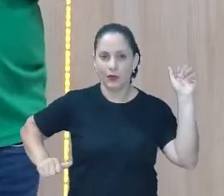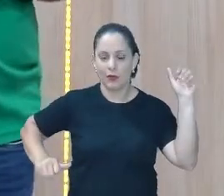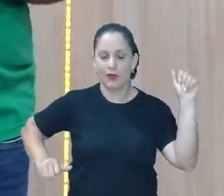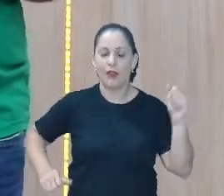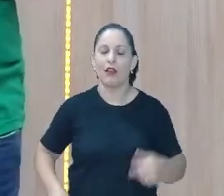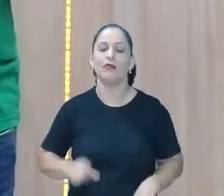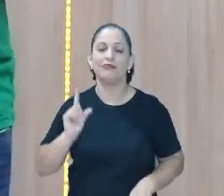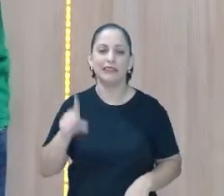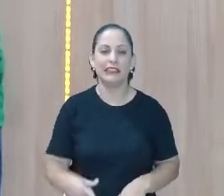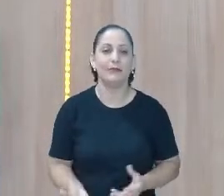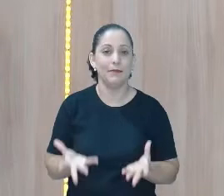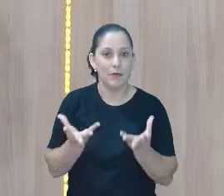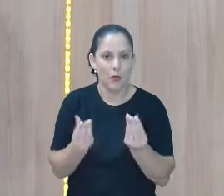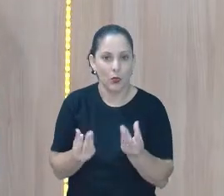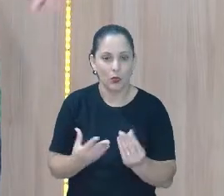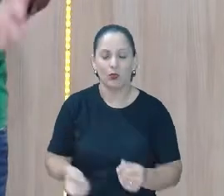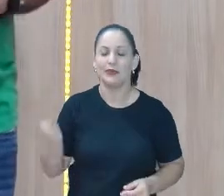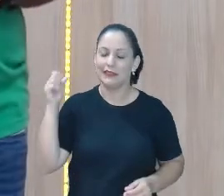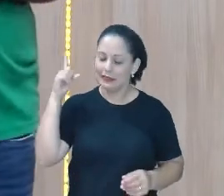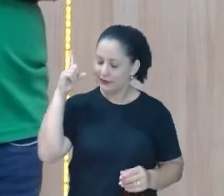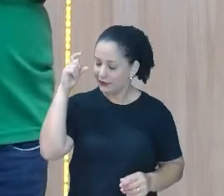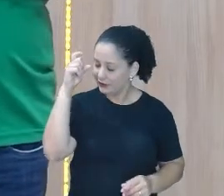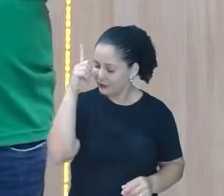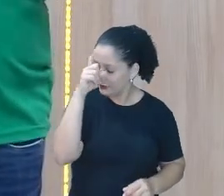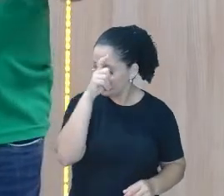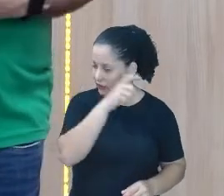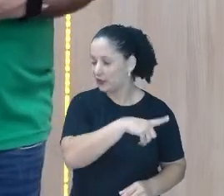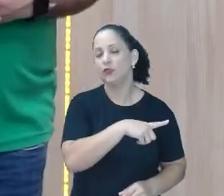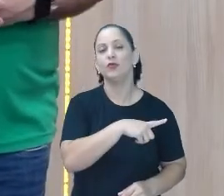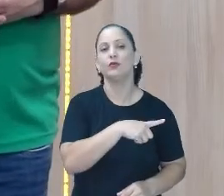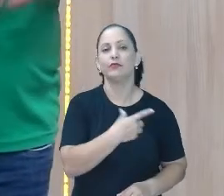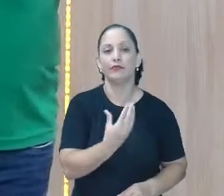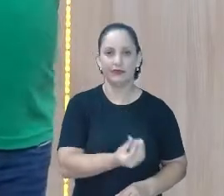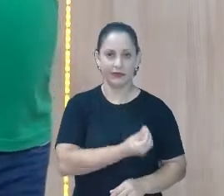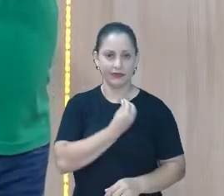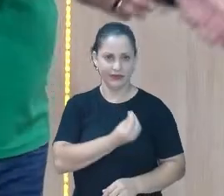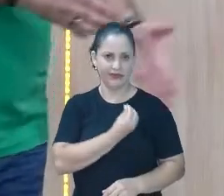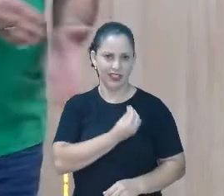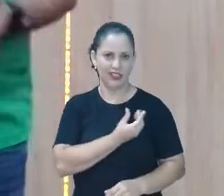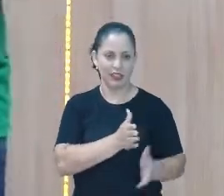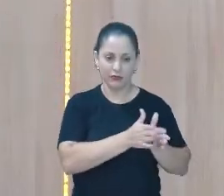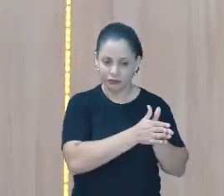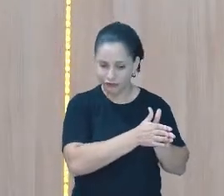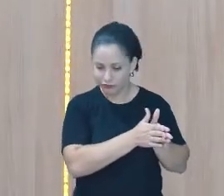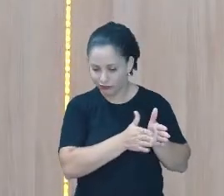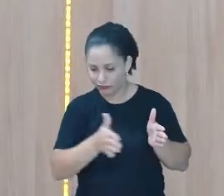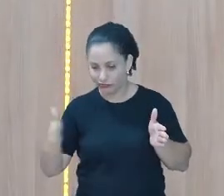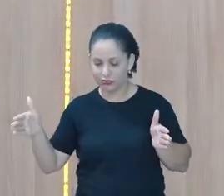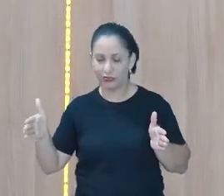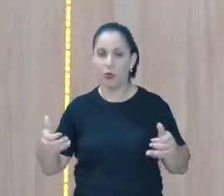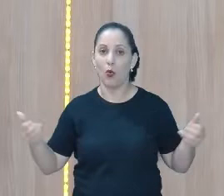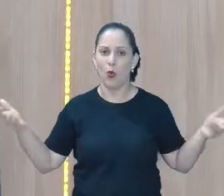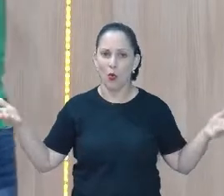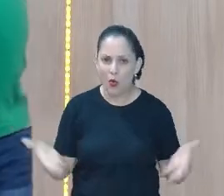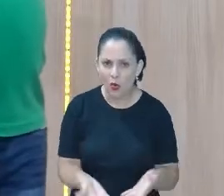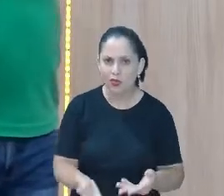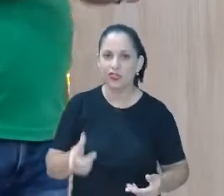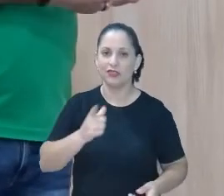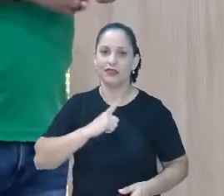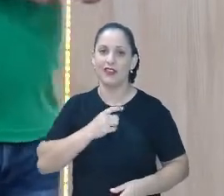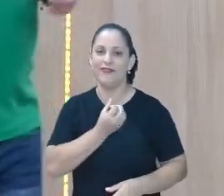momento muito tenebroso aí, né, na história da humanidade. Hoje já existem vários textos, né, que